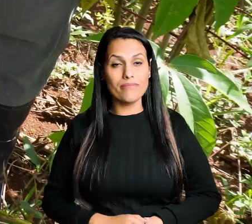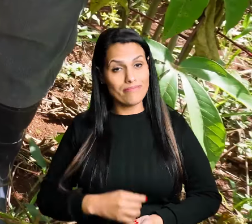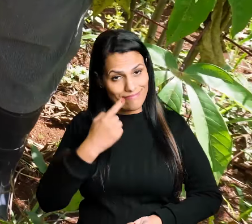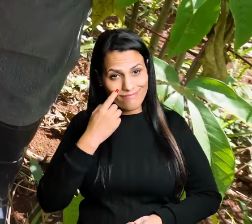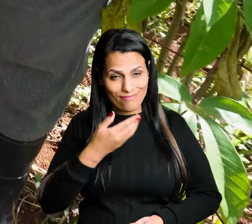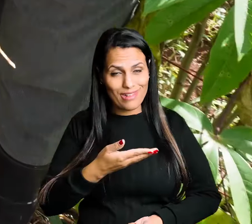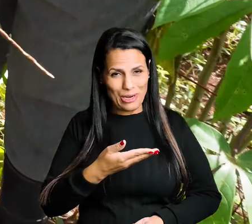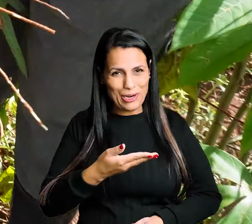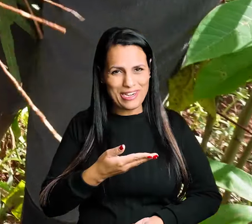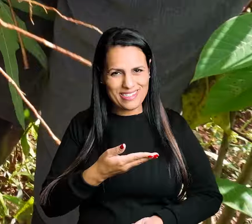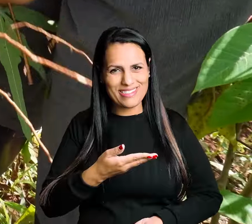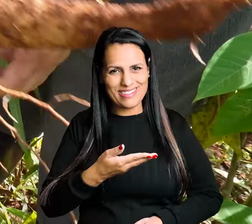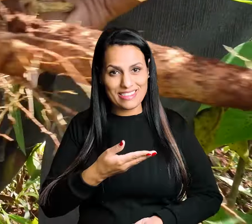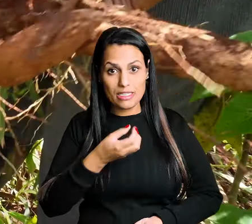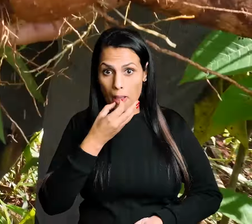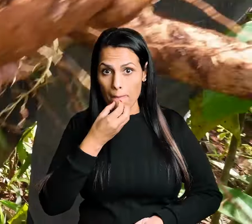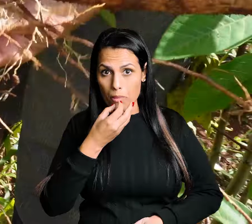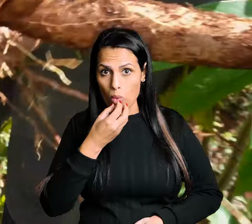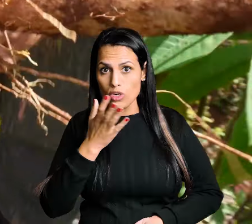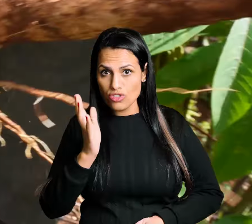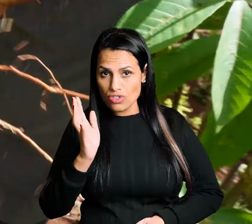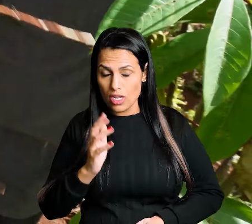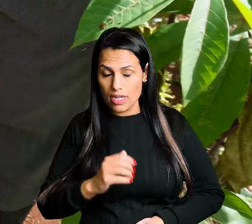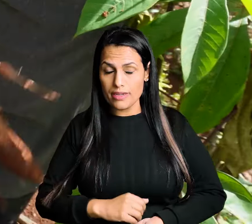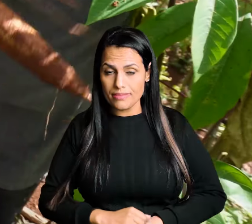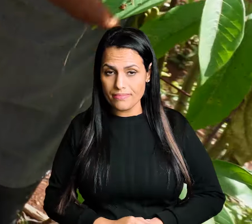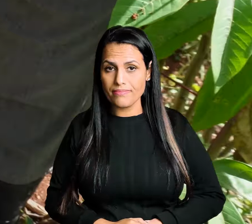Aí, ó, ela tá bem boa.